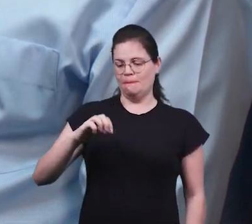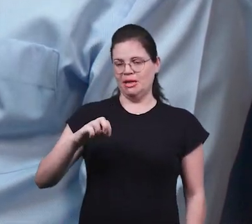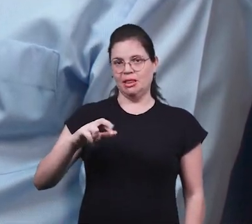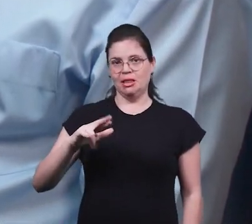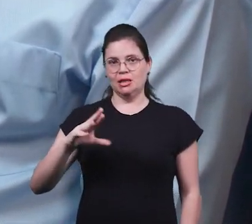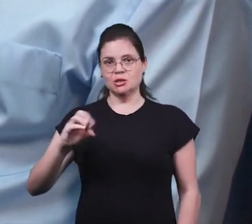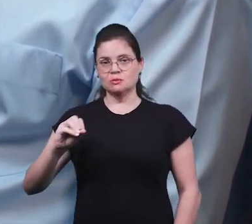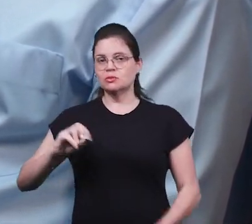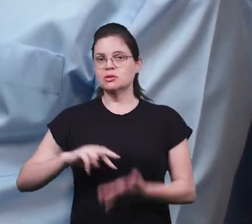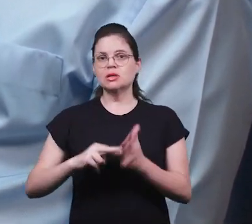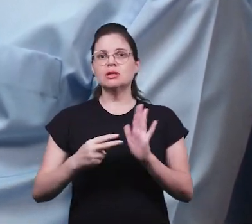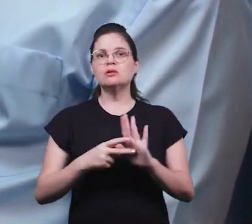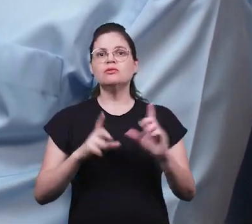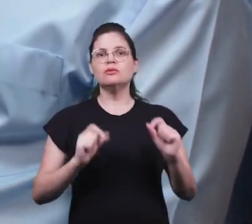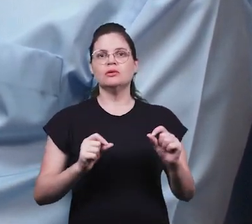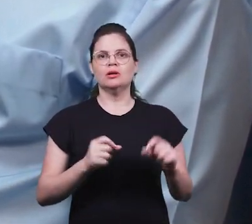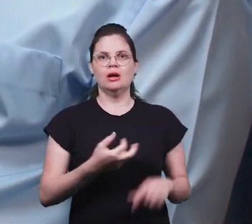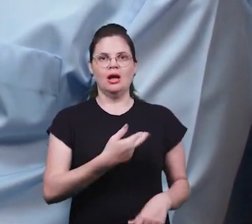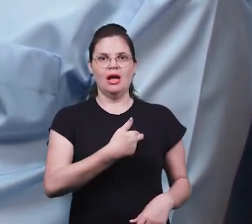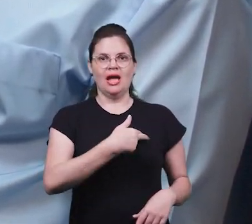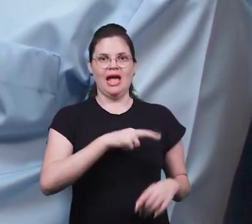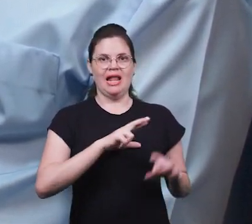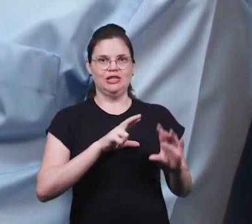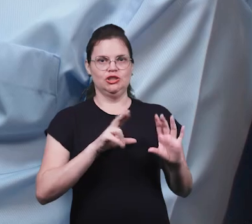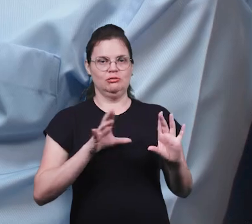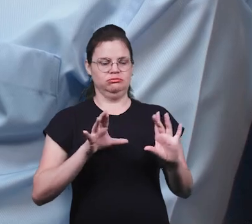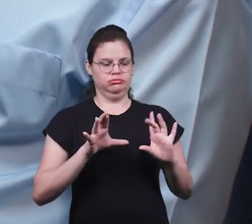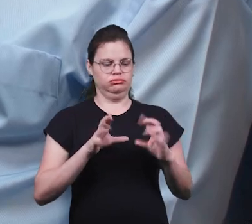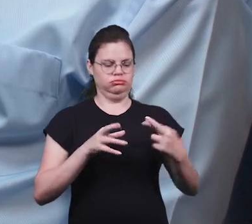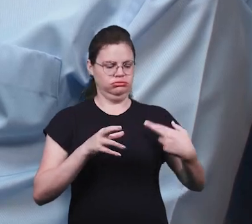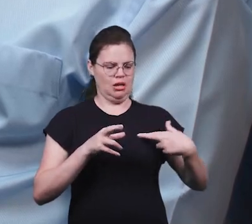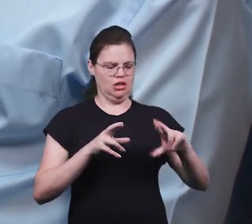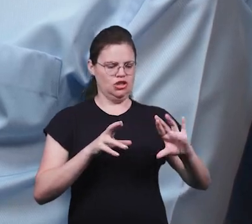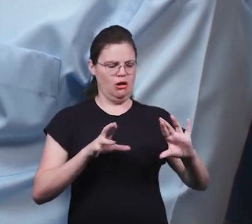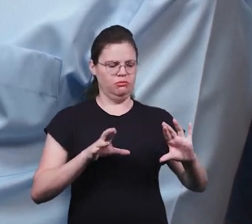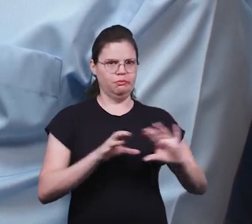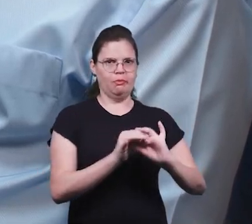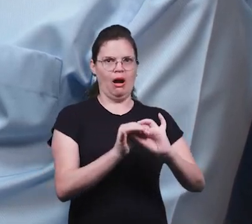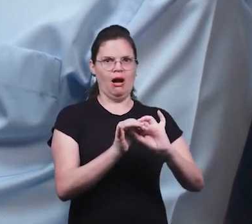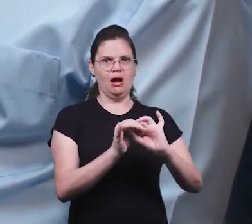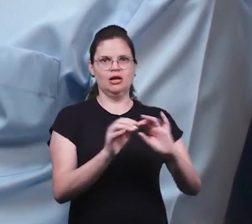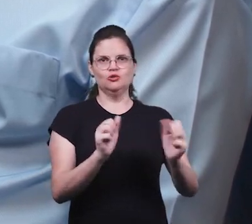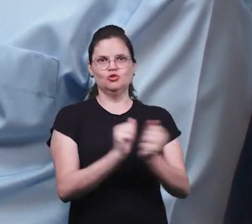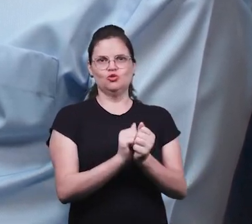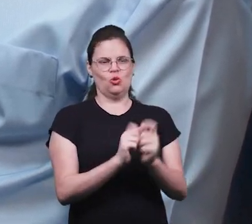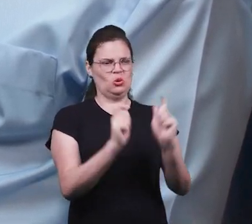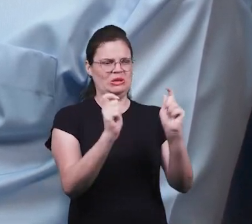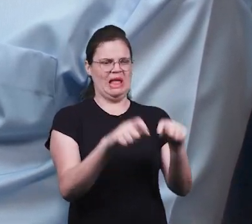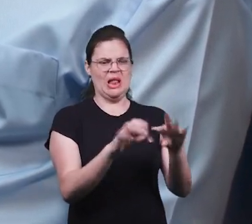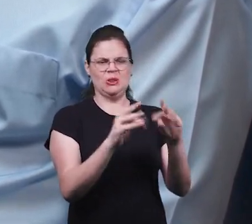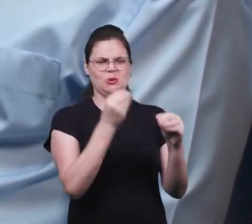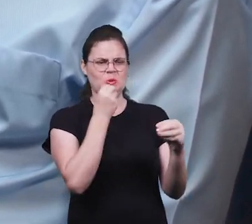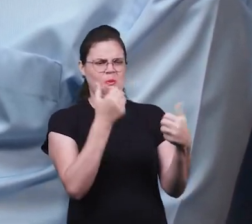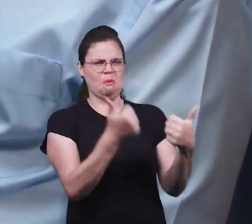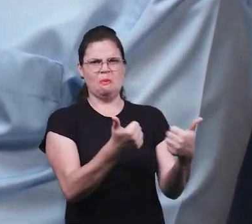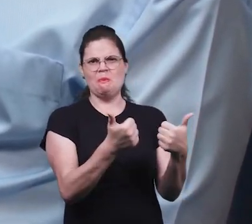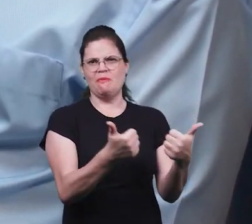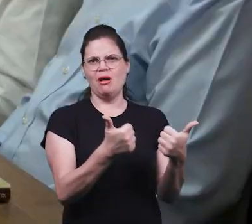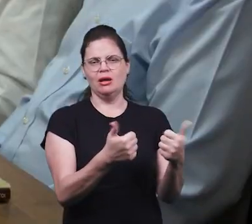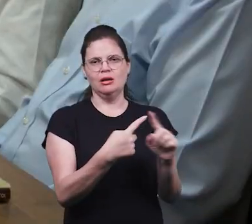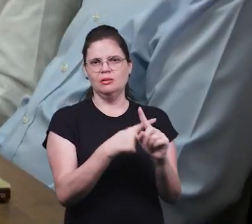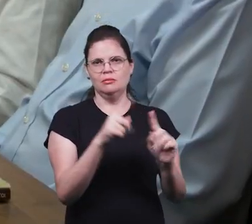nenhum, né? Então você pode falar em todas as religiões e cabe tudo, porque está tudo bom, está tudo certo, mas isso não leva o homem à